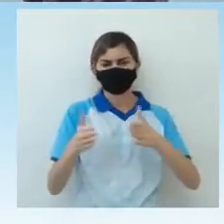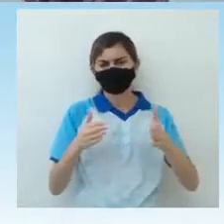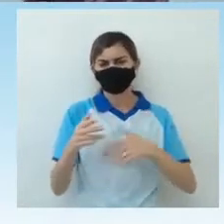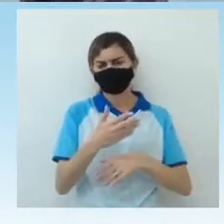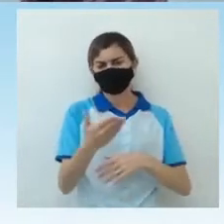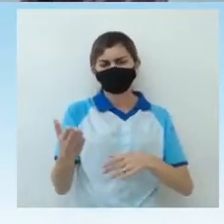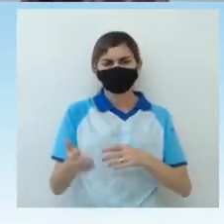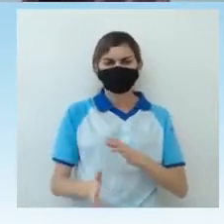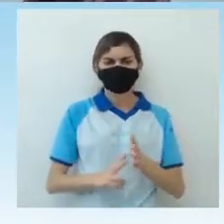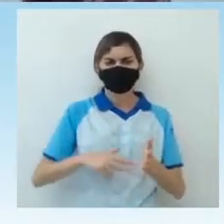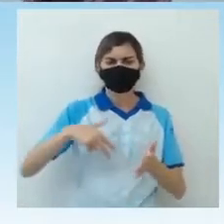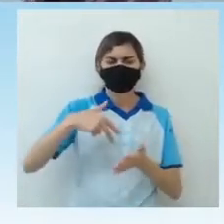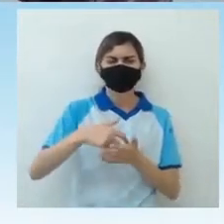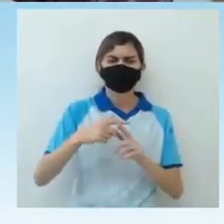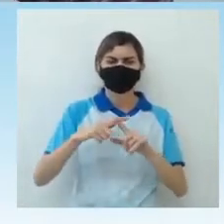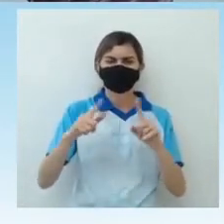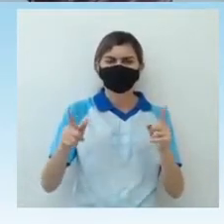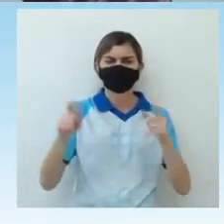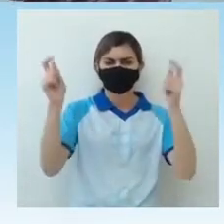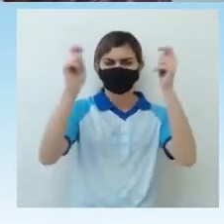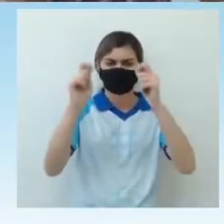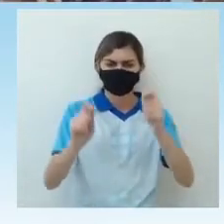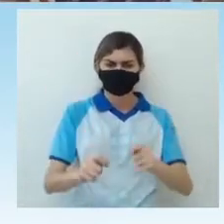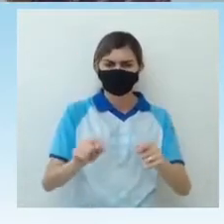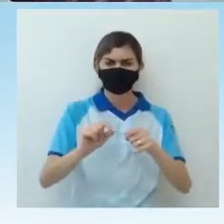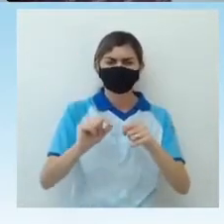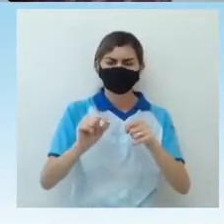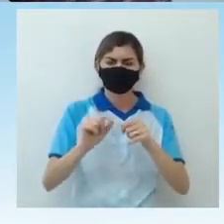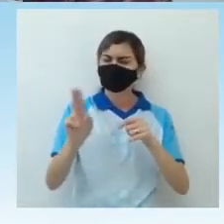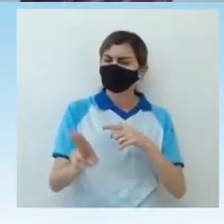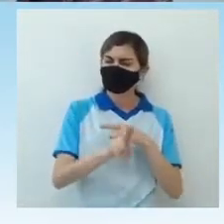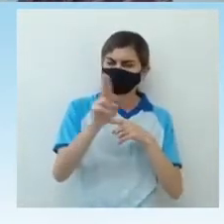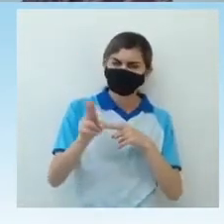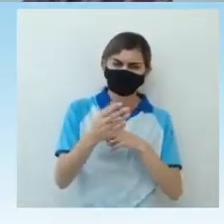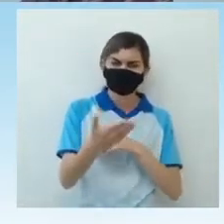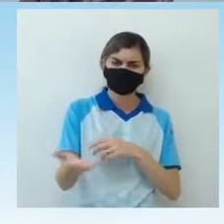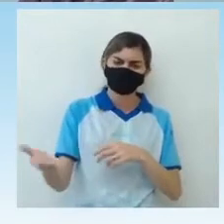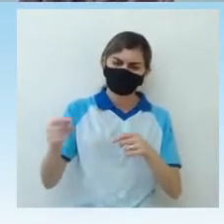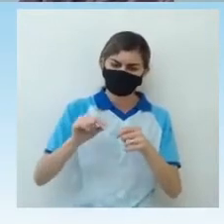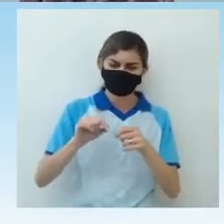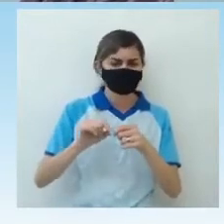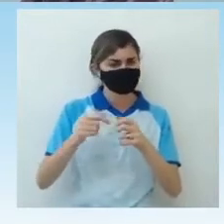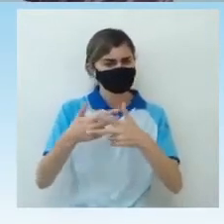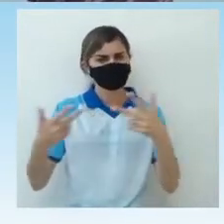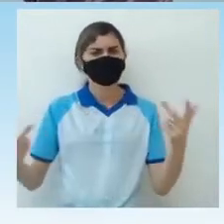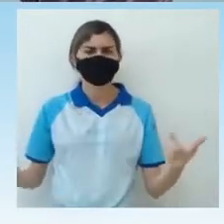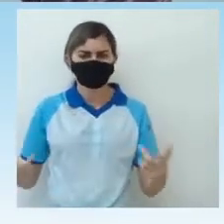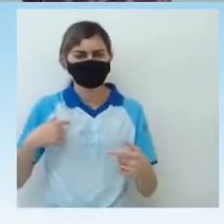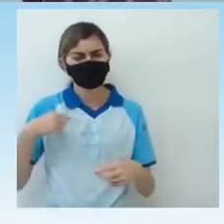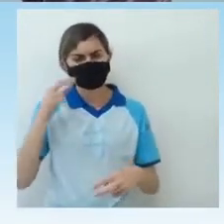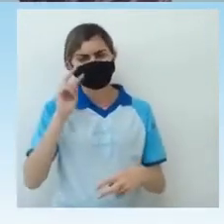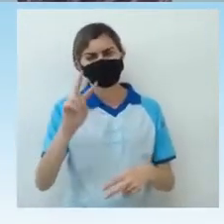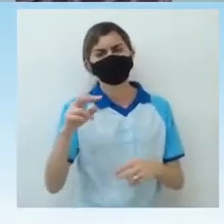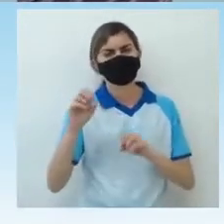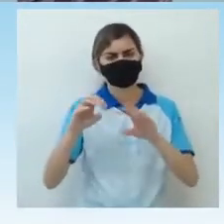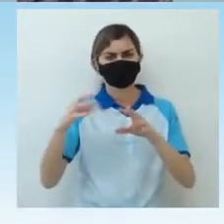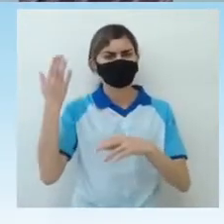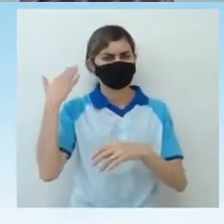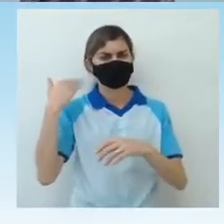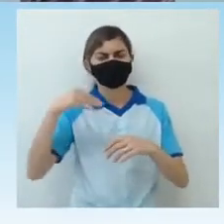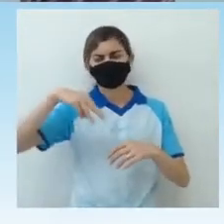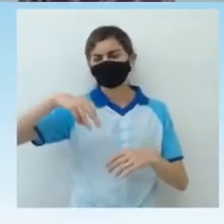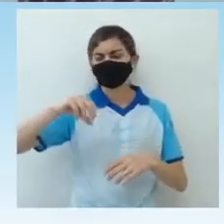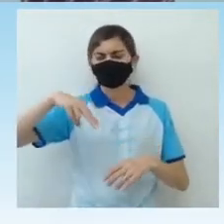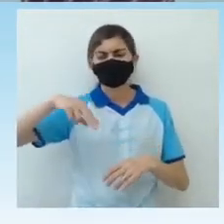do Renascimento, mas que os artistas fizeram uso daquilo e fizeram obras grandiosas, como a gente viu na aula passada, a Mona Lisa, por